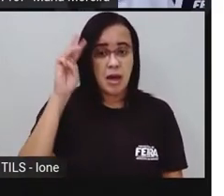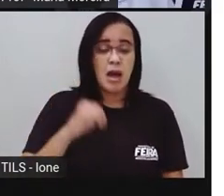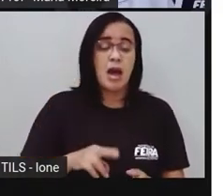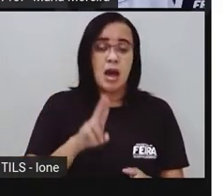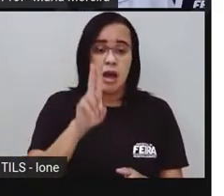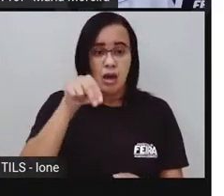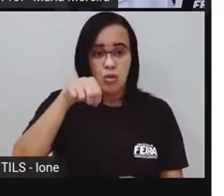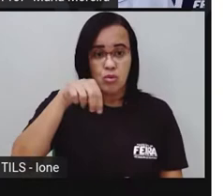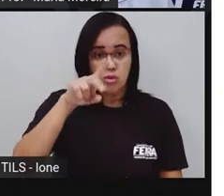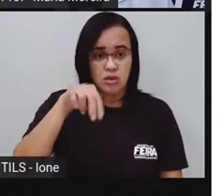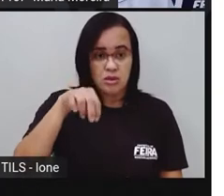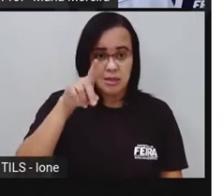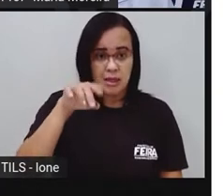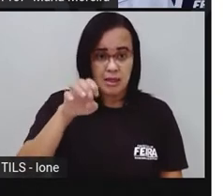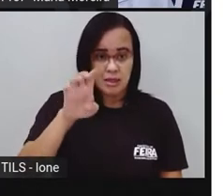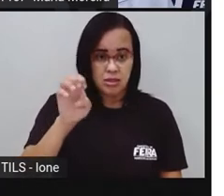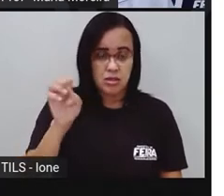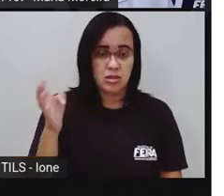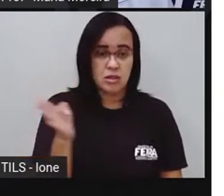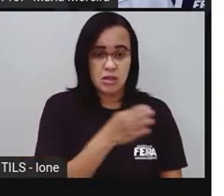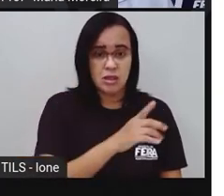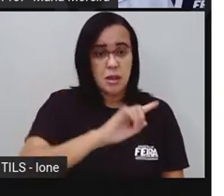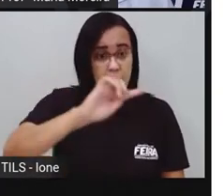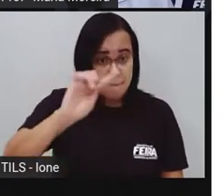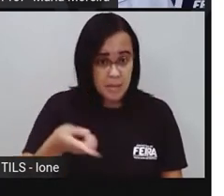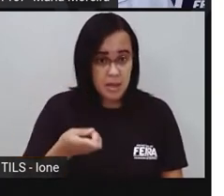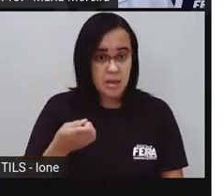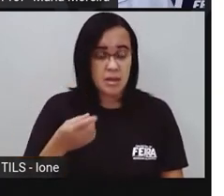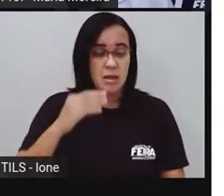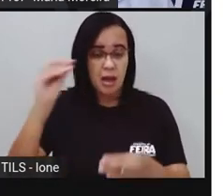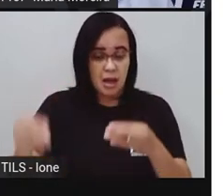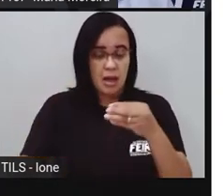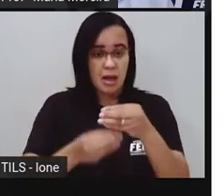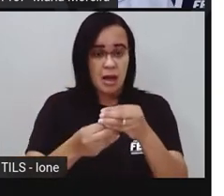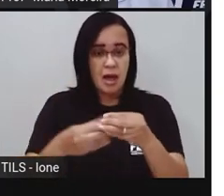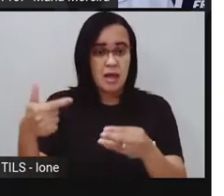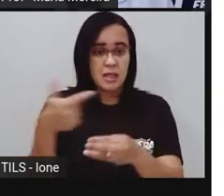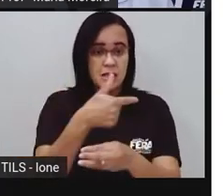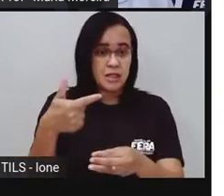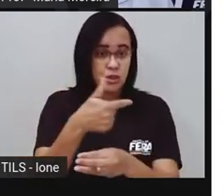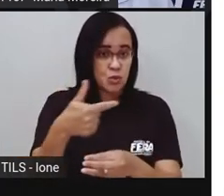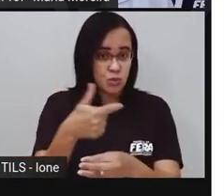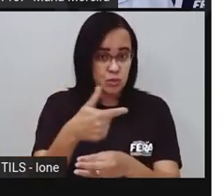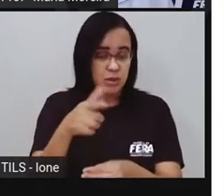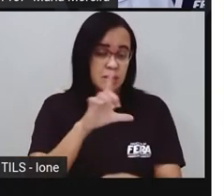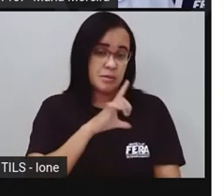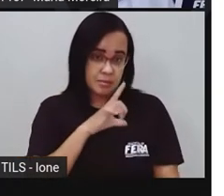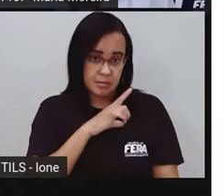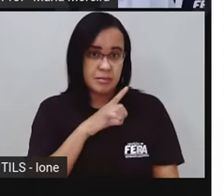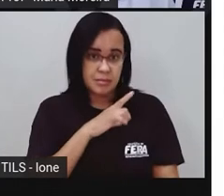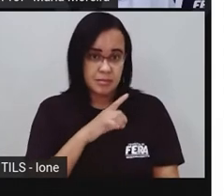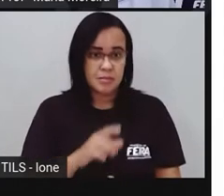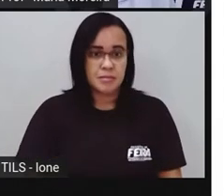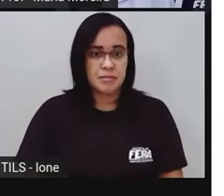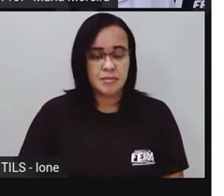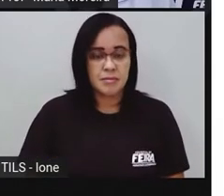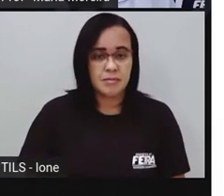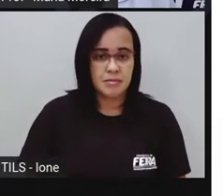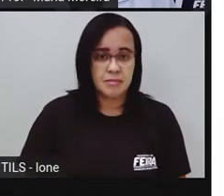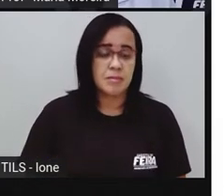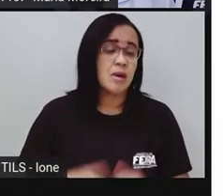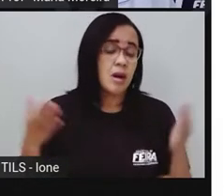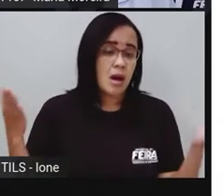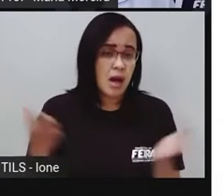aqui vem o que a segunda classe que é de mim e aí depois de mim milhão tá bom